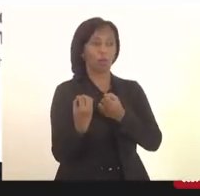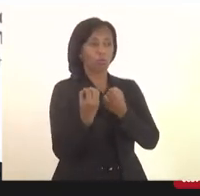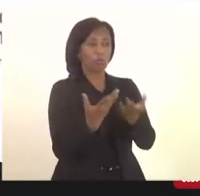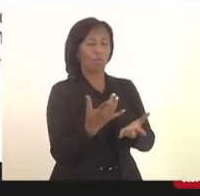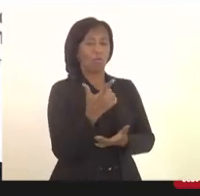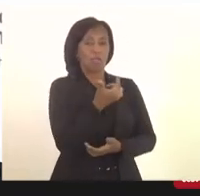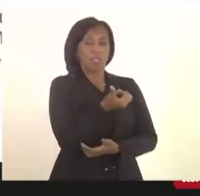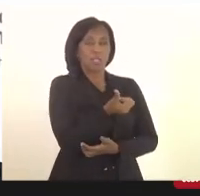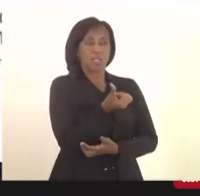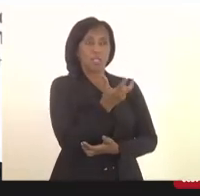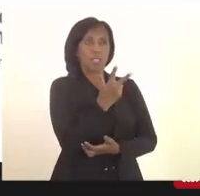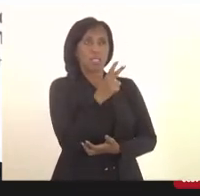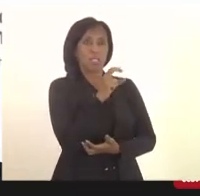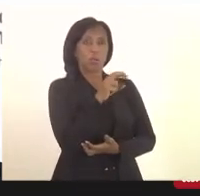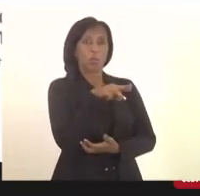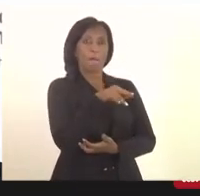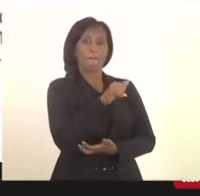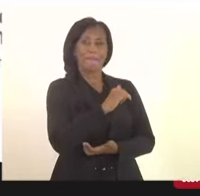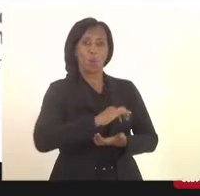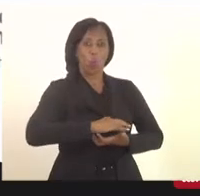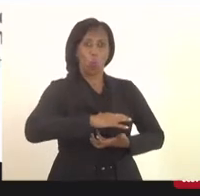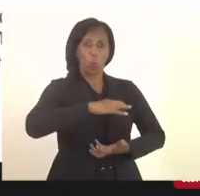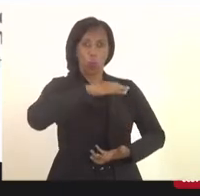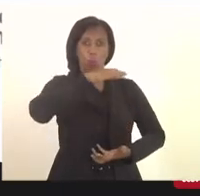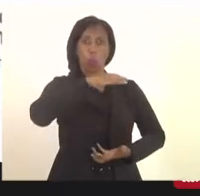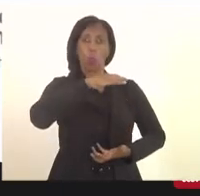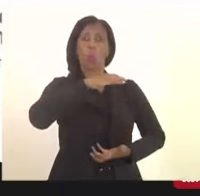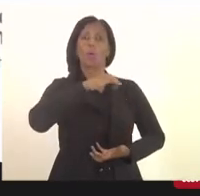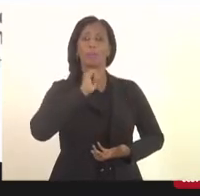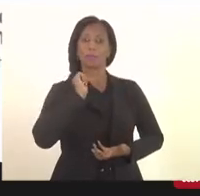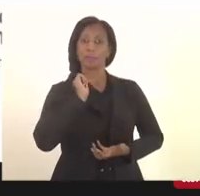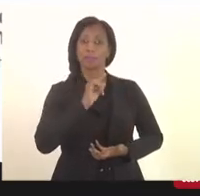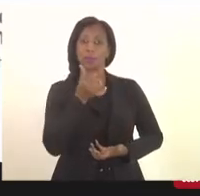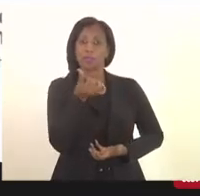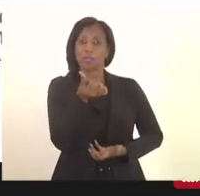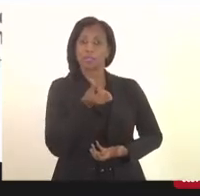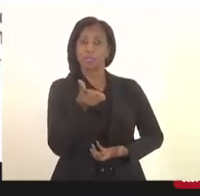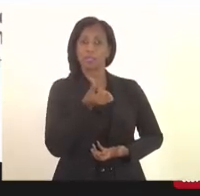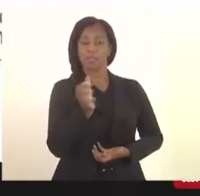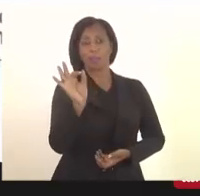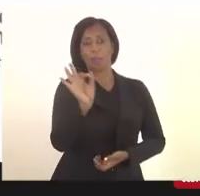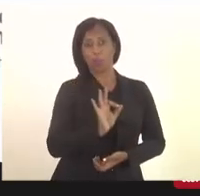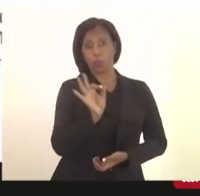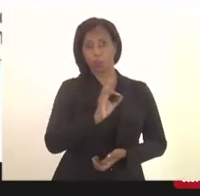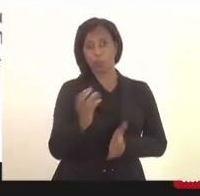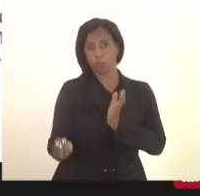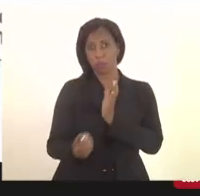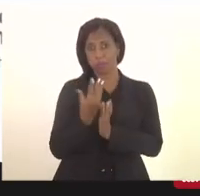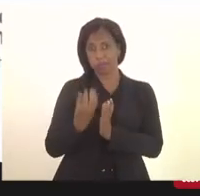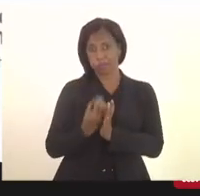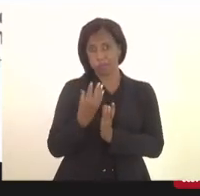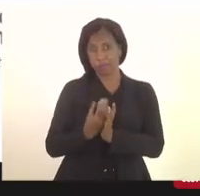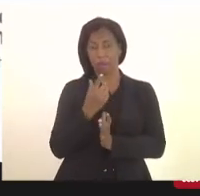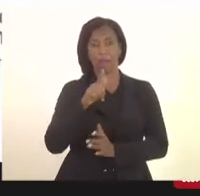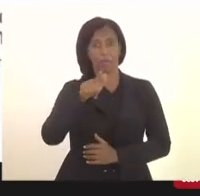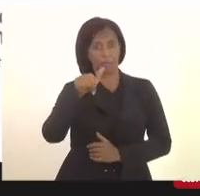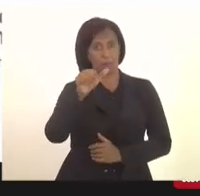diária de 650 mil barris, sendo que 66% dessa produção é de gás